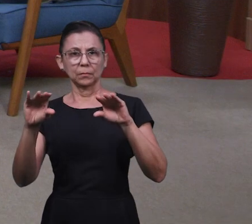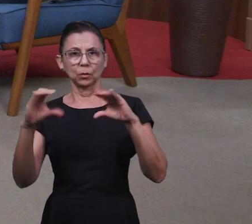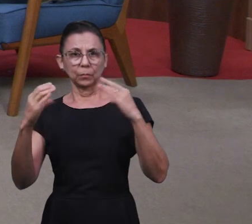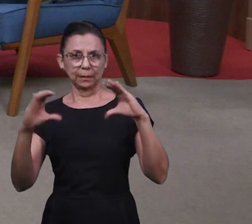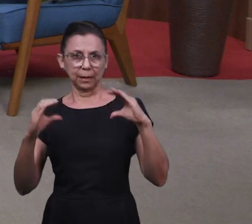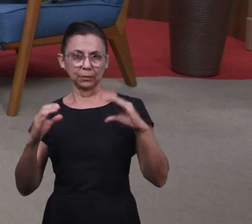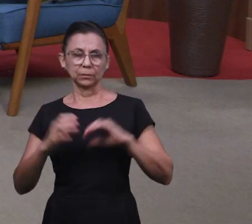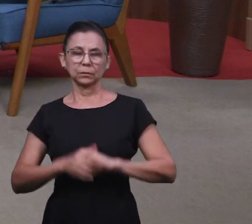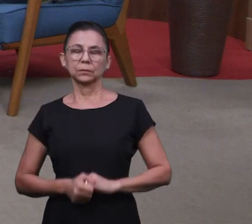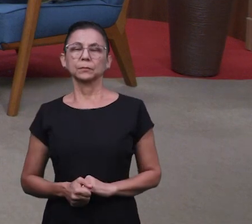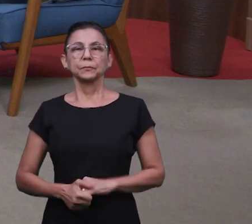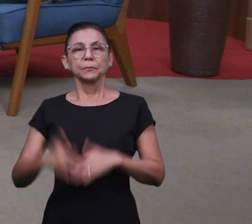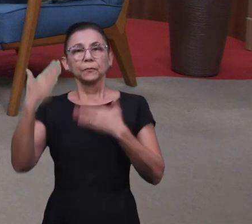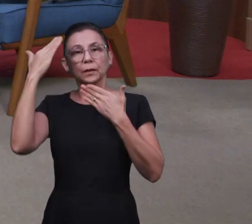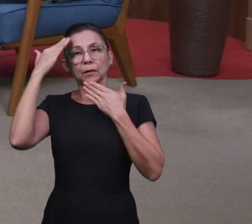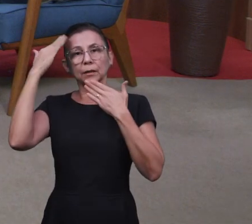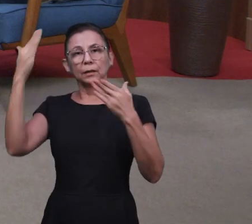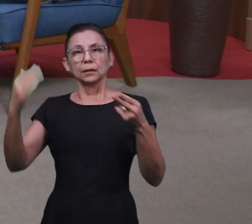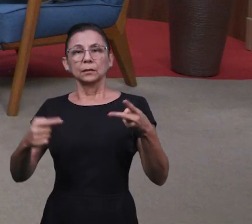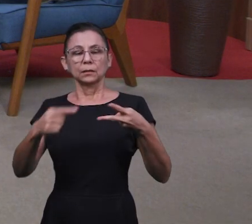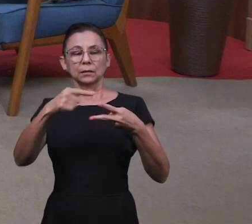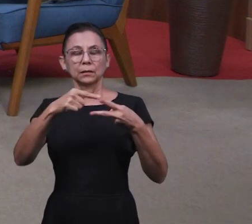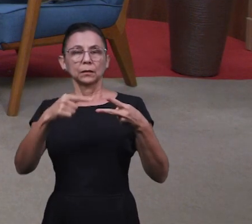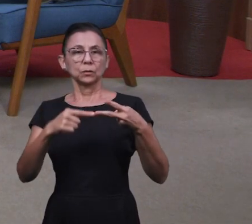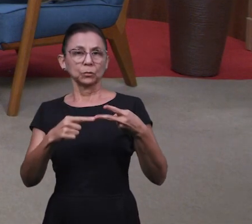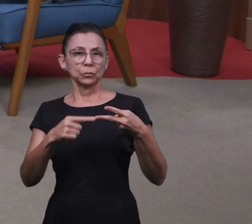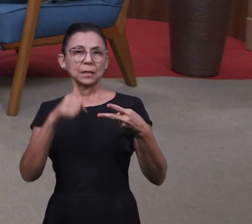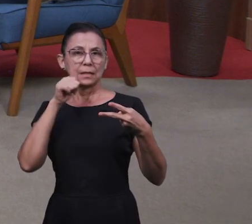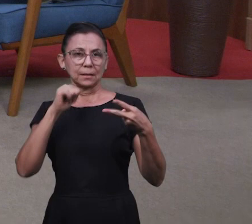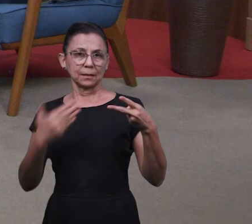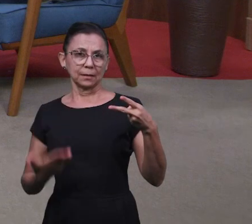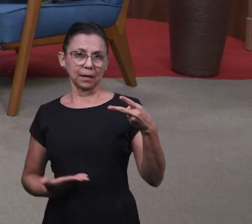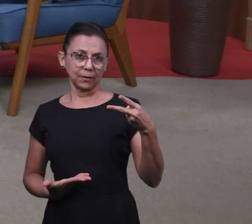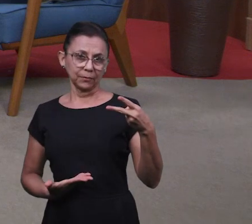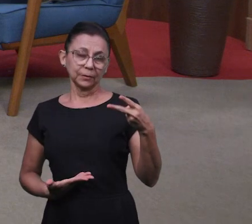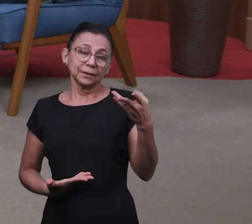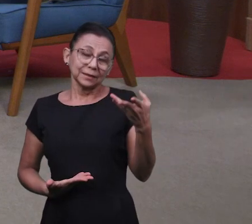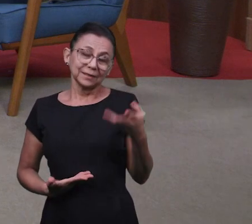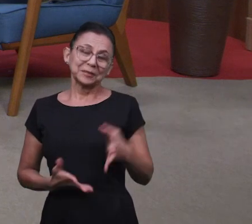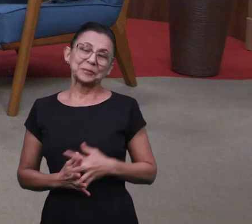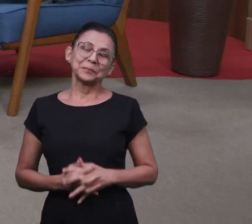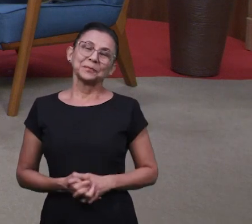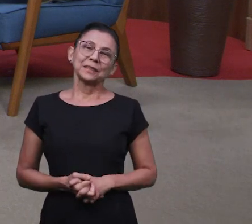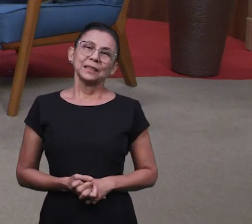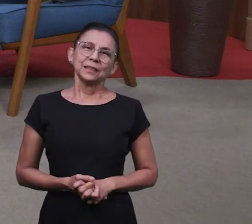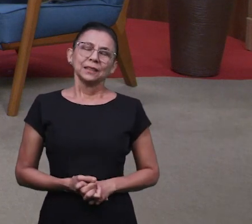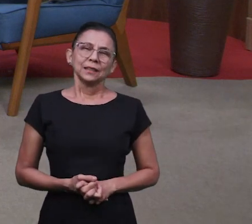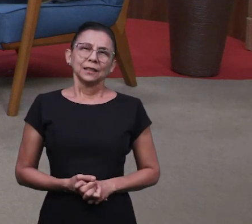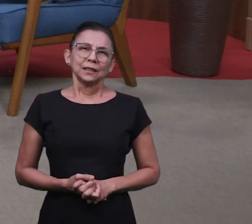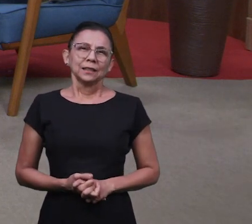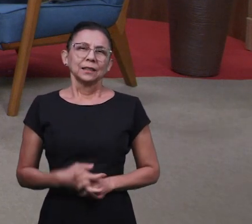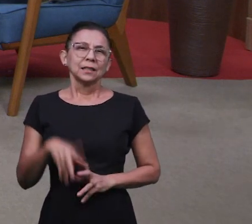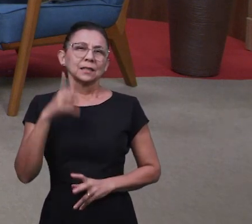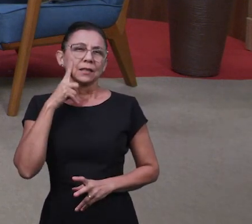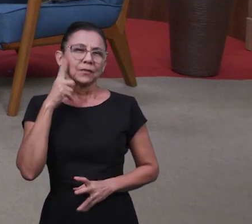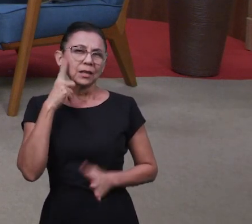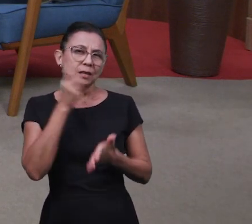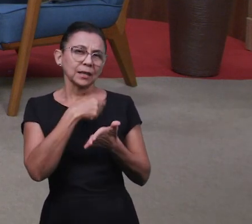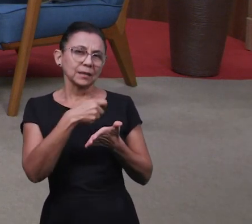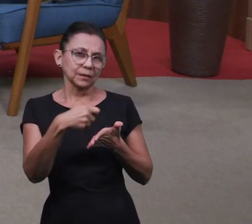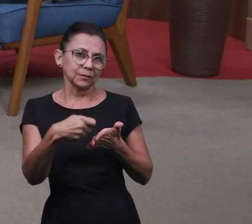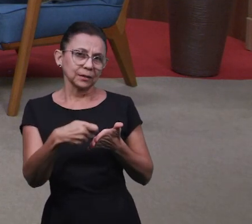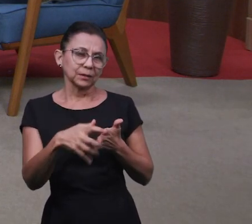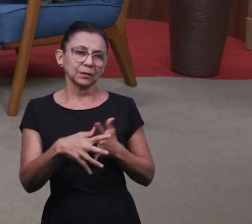comentários enviados. Eu agradeço aqui a Rose e também a Ângela, as nossas irmãs, por terem enviado. Você percebeu que aquilo que elas